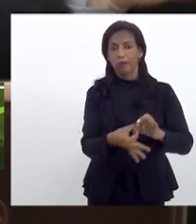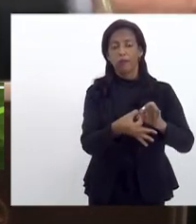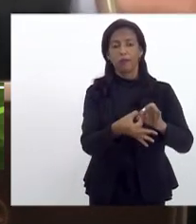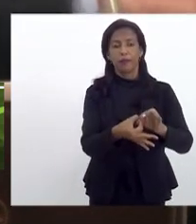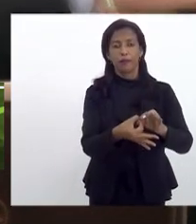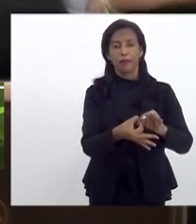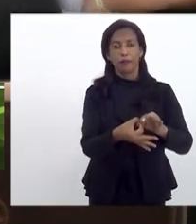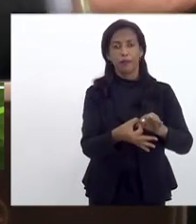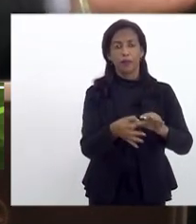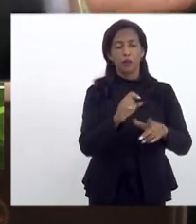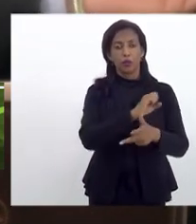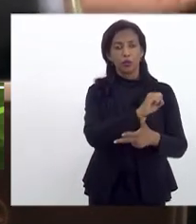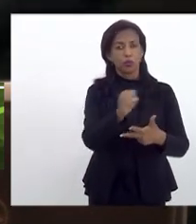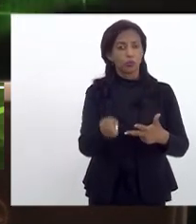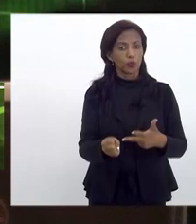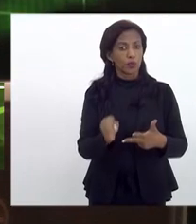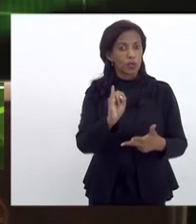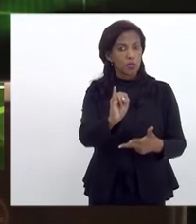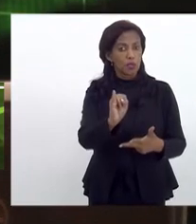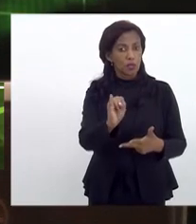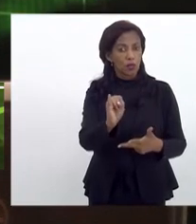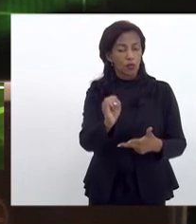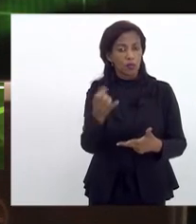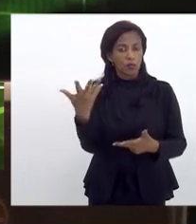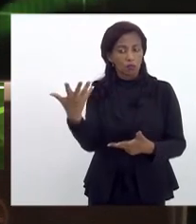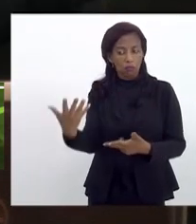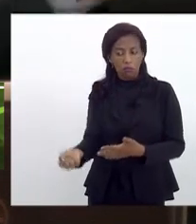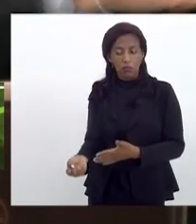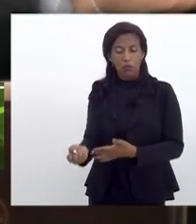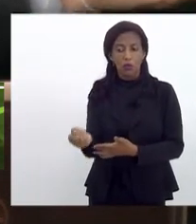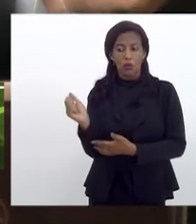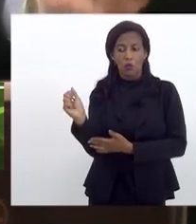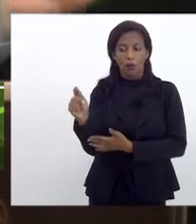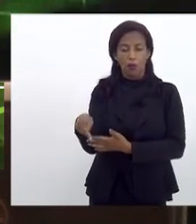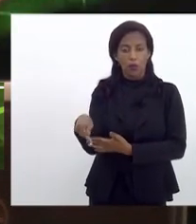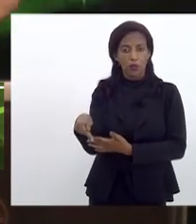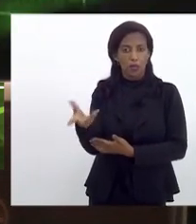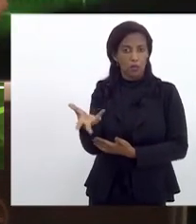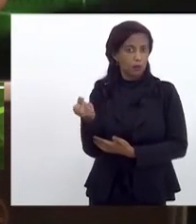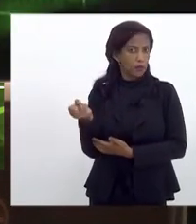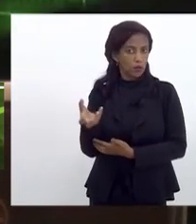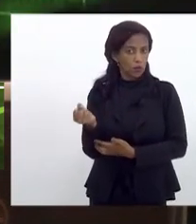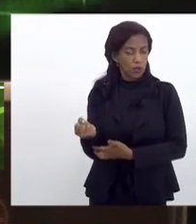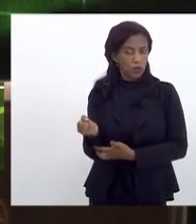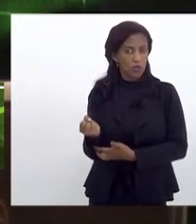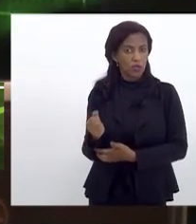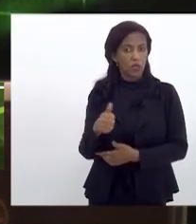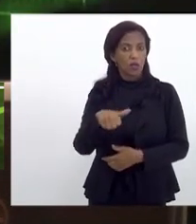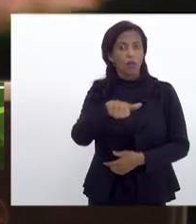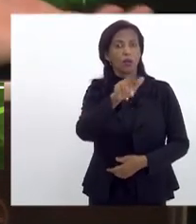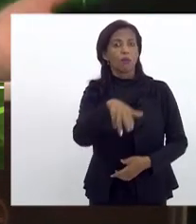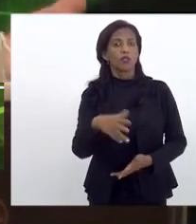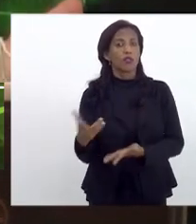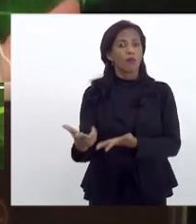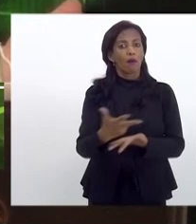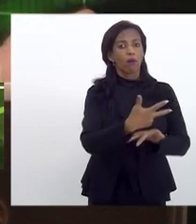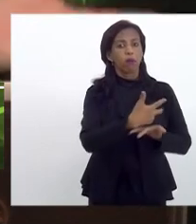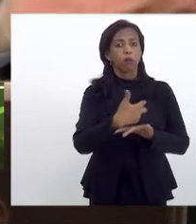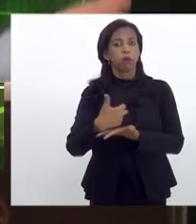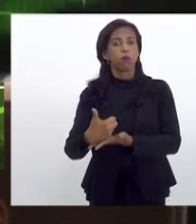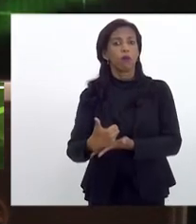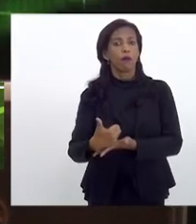É Os poderes Porque senão Você vai assumir O aposentado e pensionista Mas quem vai Arrecadar as